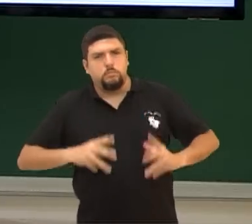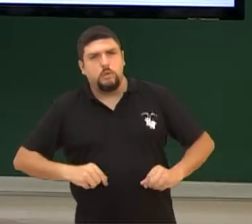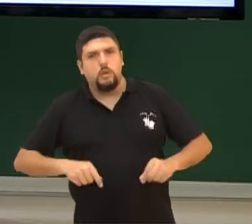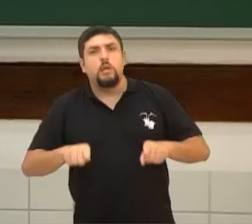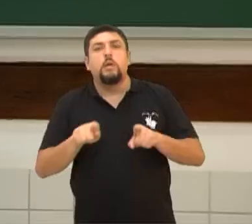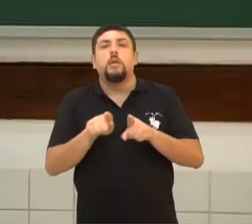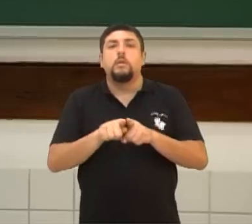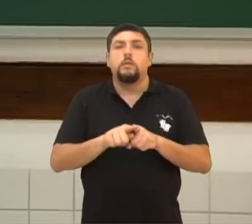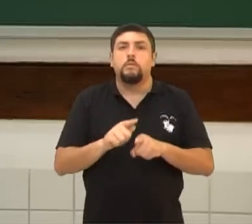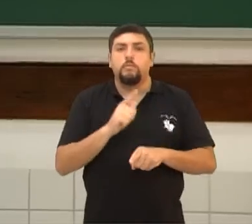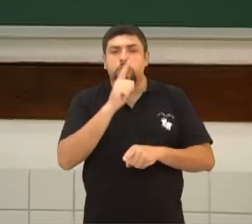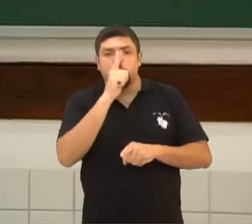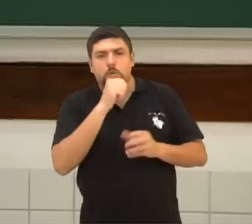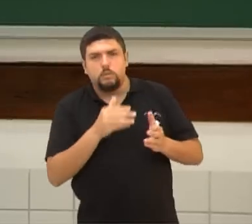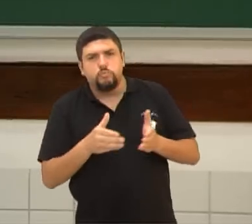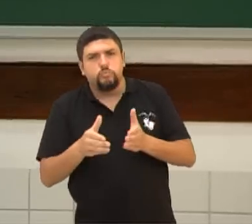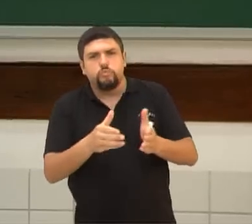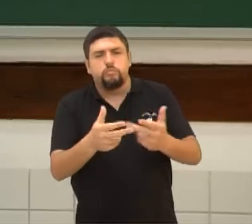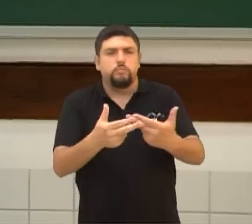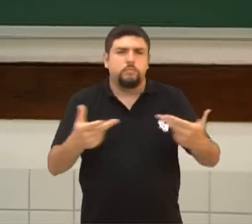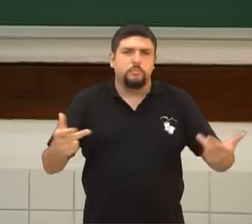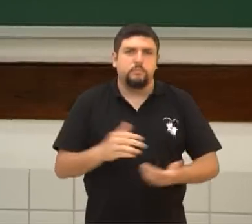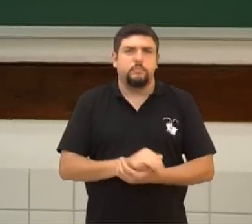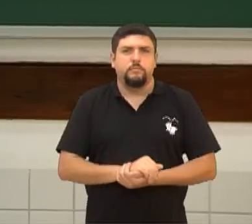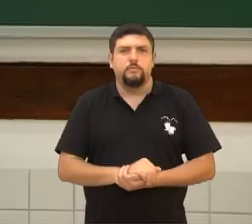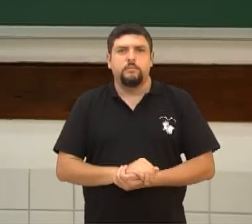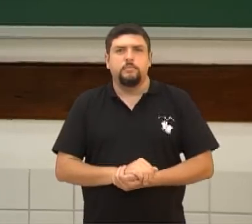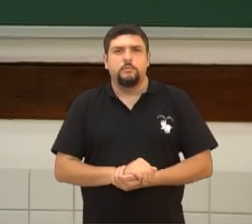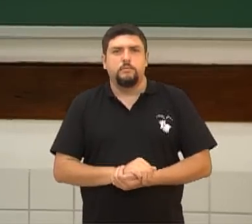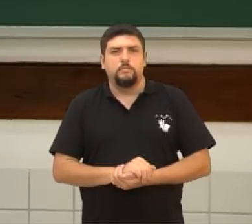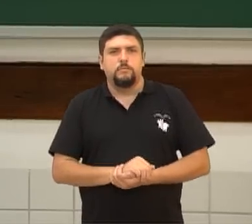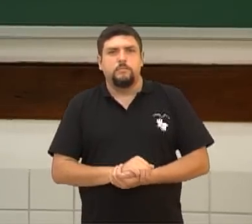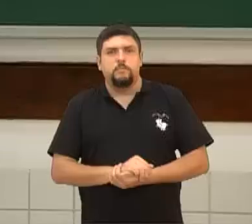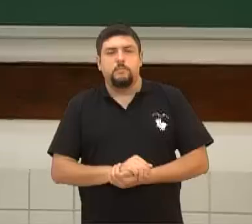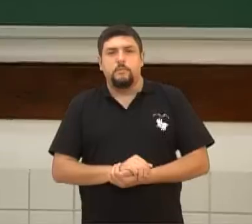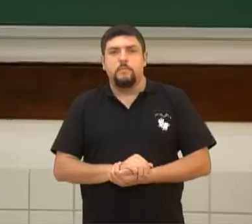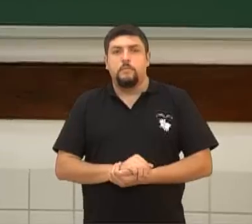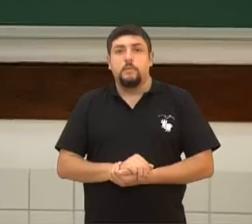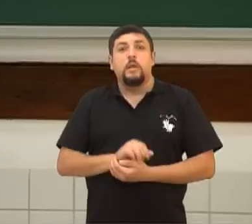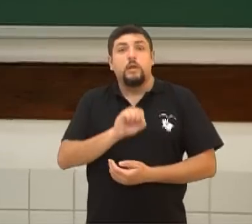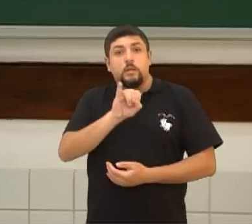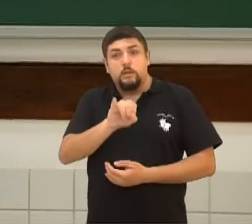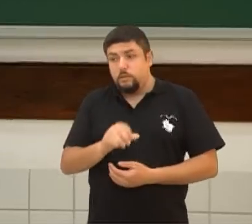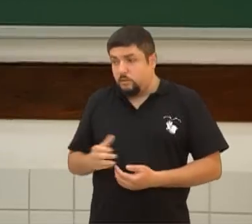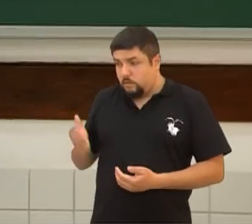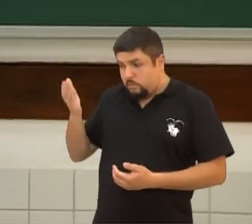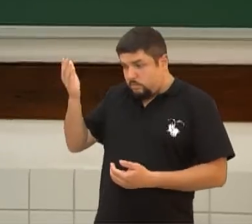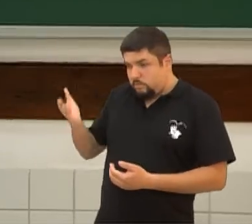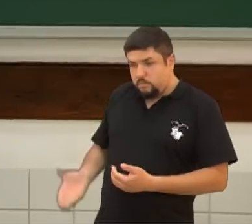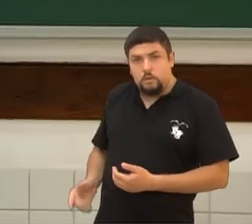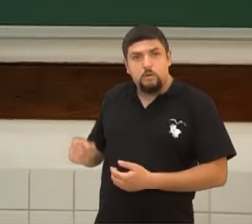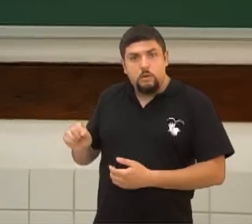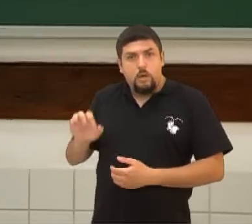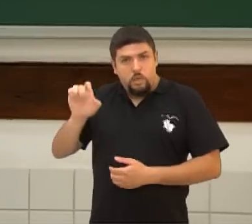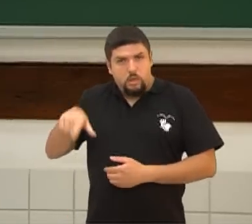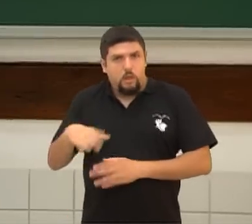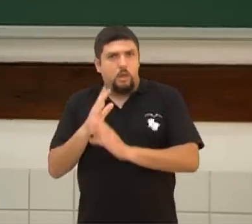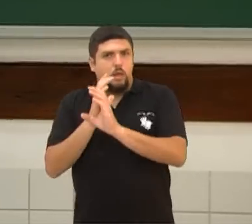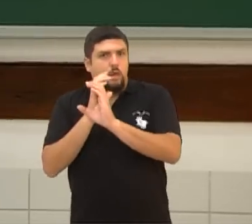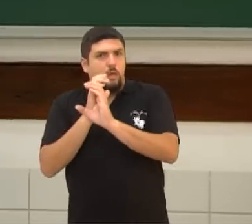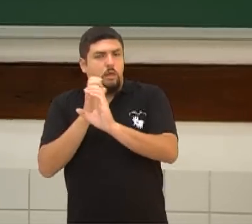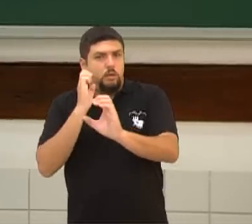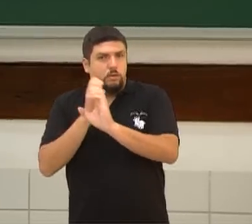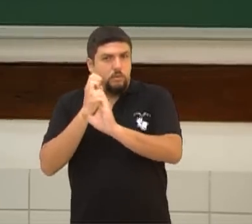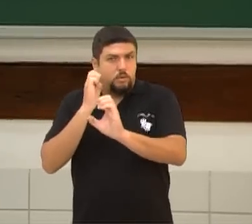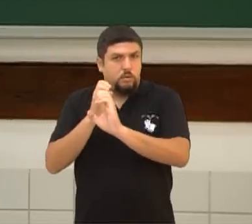Foi isso que você colocou? Isso mesmo. Se o rapaz lá trabalha é engenheiro sanitário, é